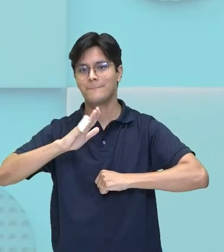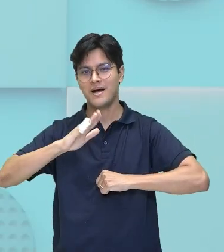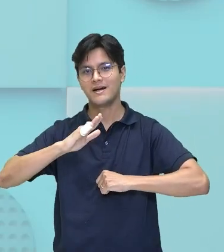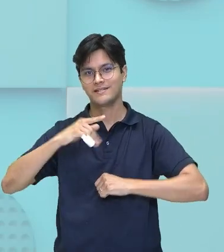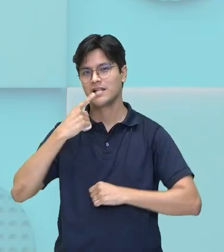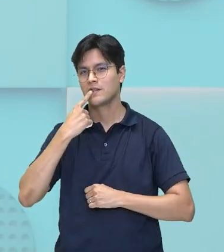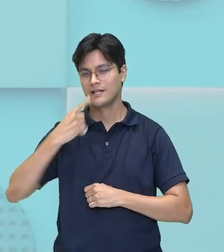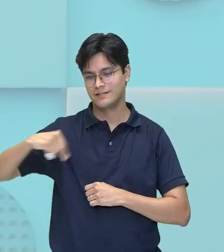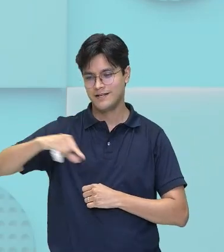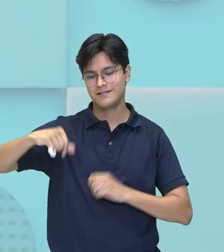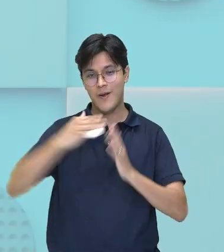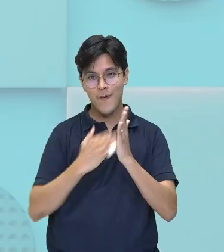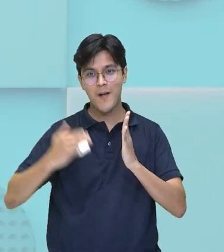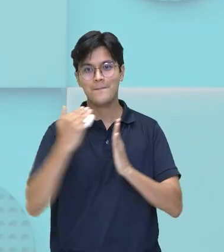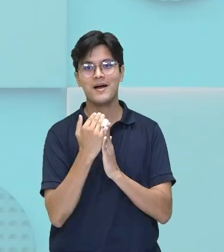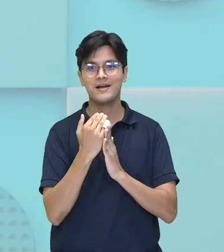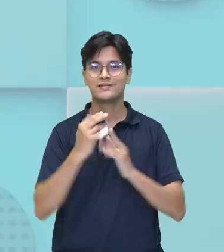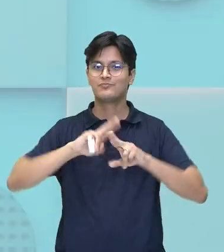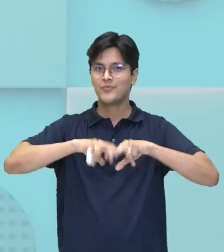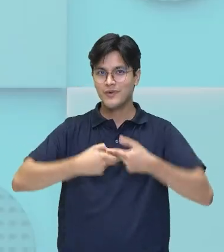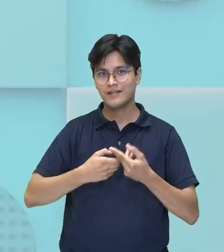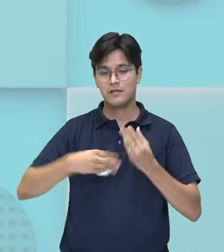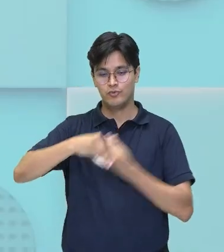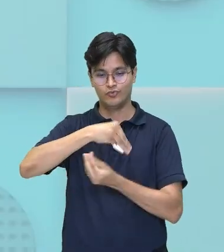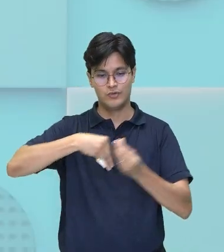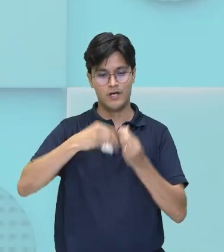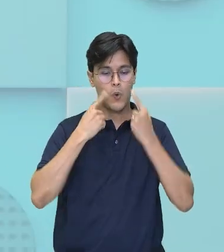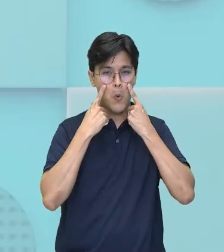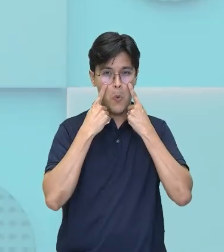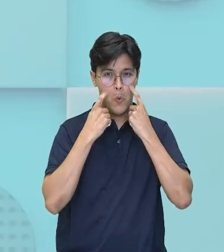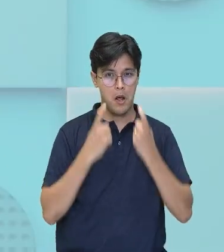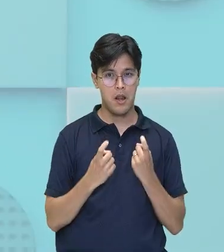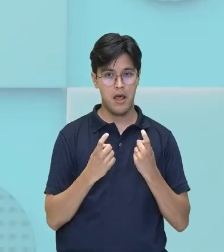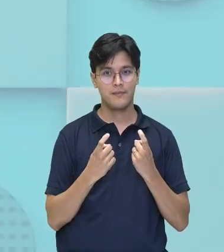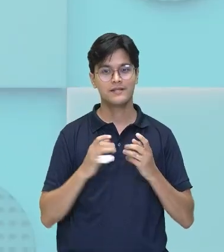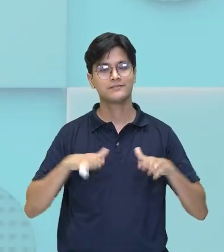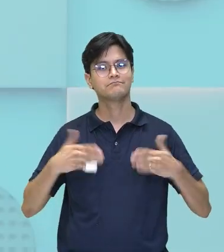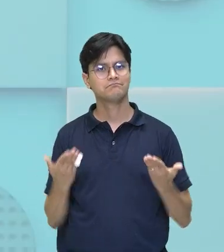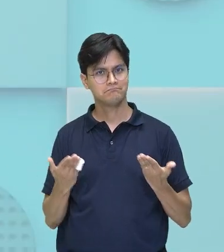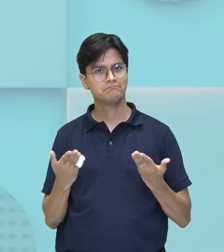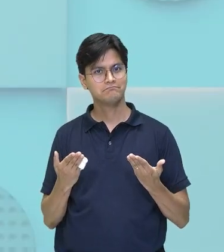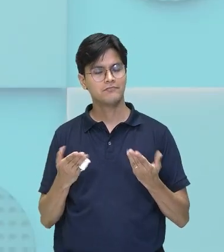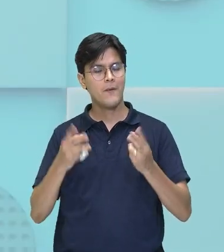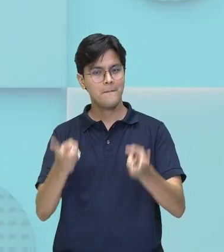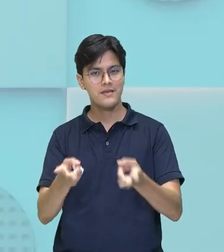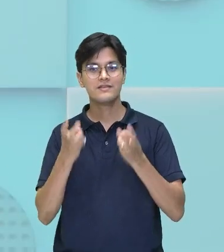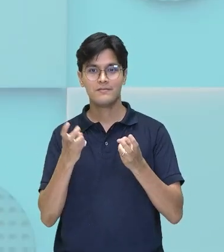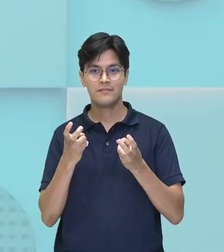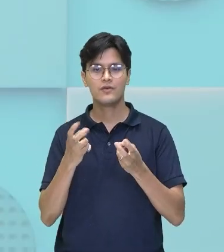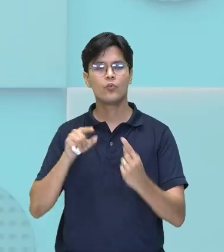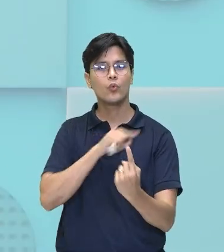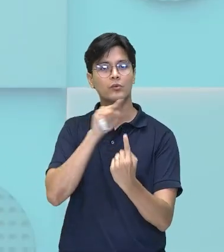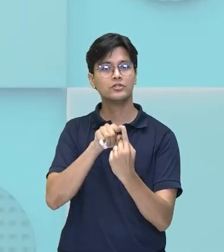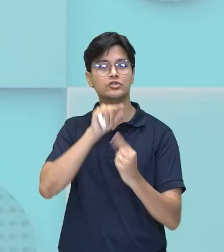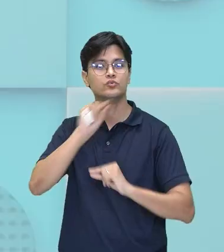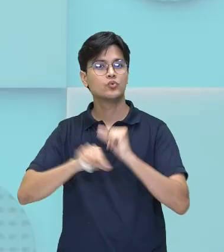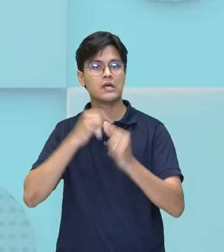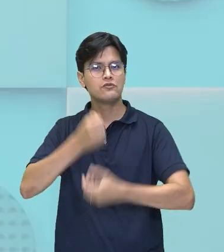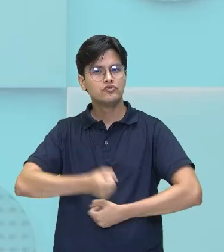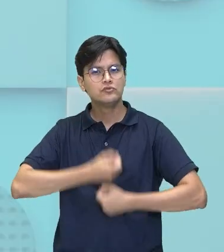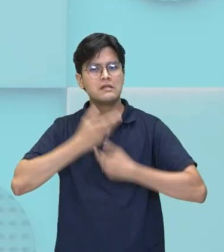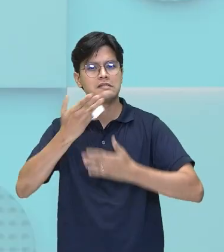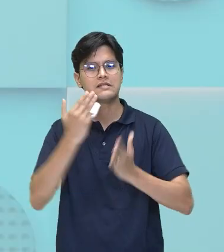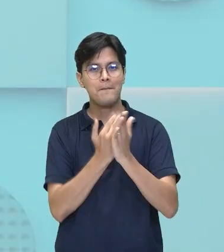tem mais sal do que o normal. Vocês conseguiram perceber, então, que ele está exaltando, intensificando o quanto que esse mar